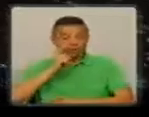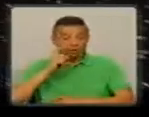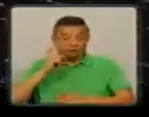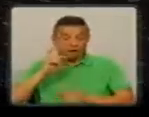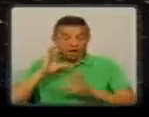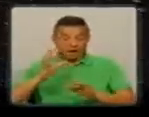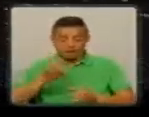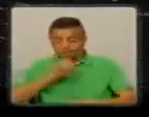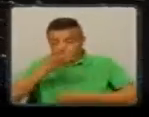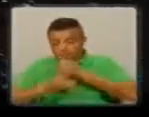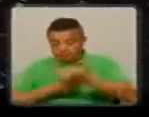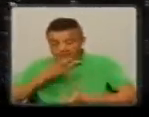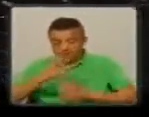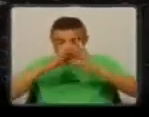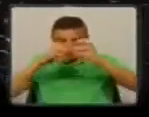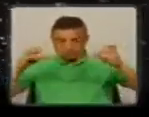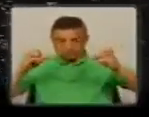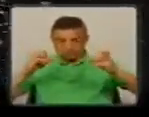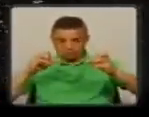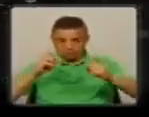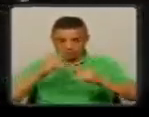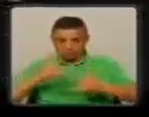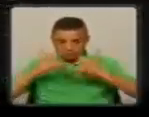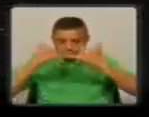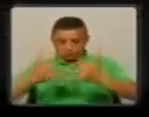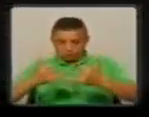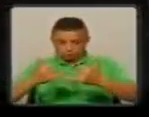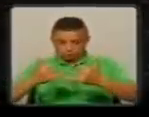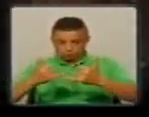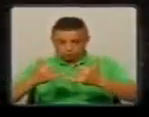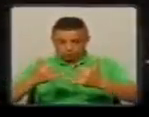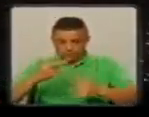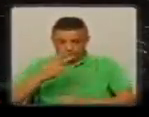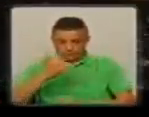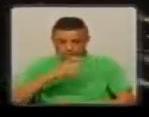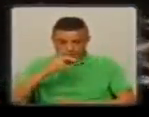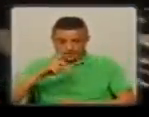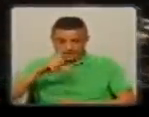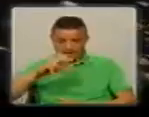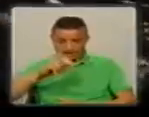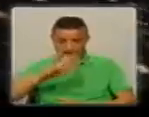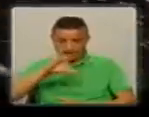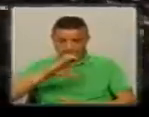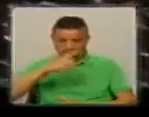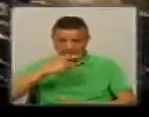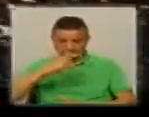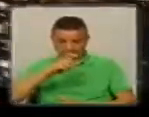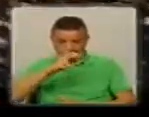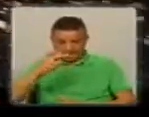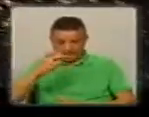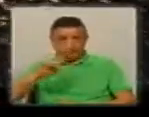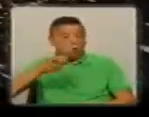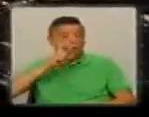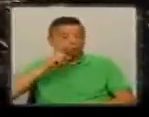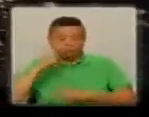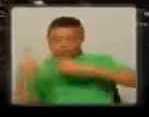explicar o facto daquela nuvem estar intacta depois da passagem pela Via Láctea passa pelo seguinte: há uma capa protetora